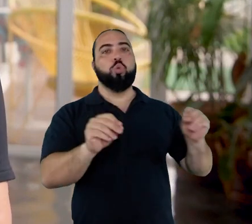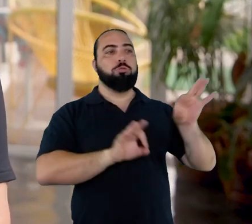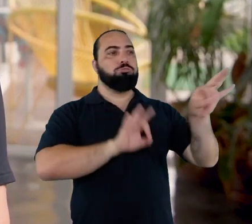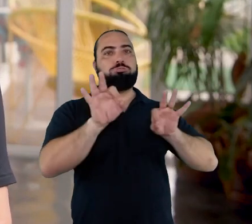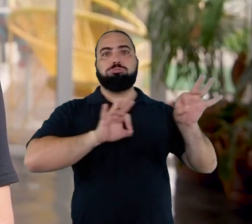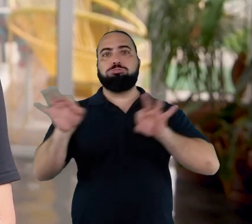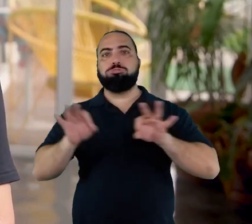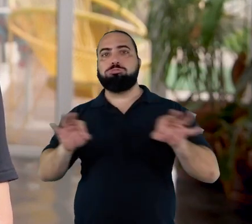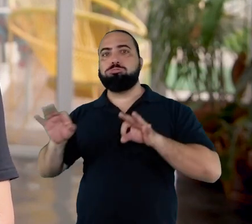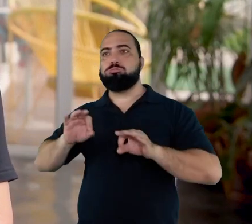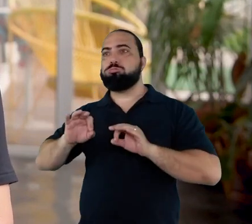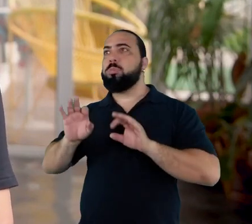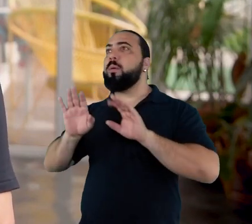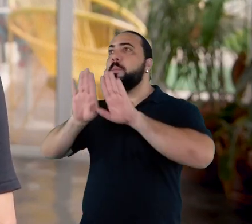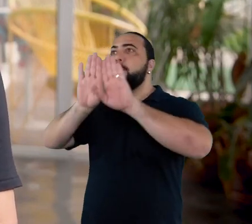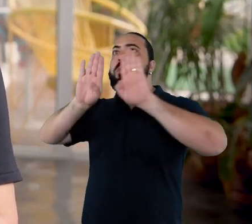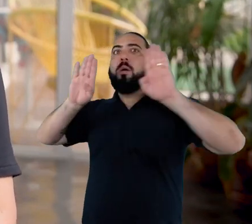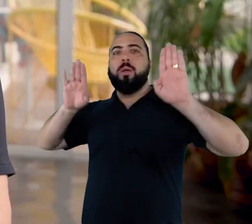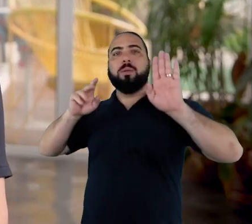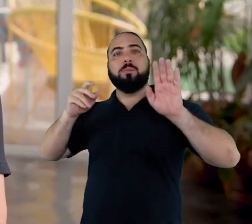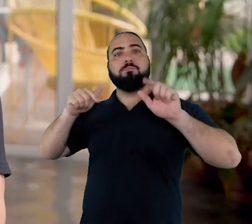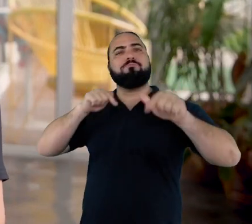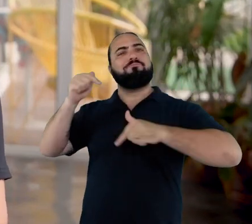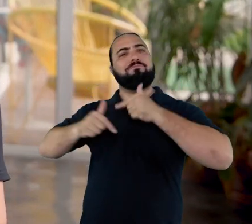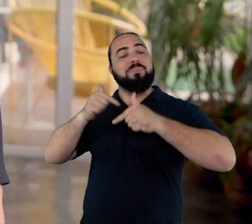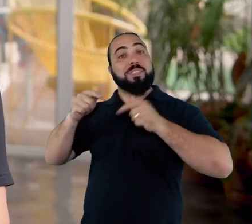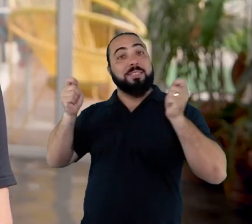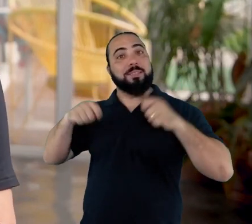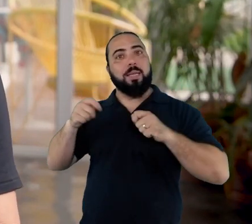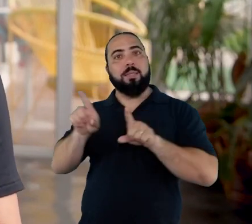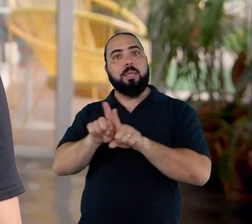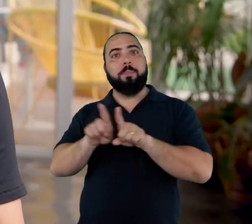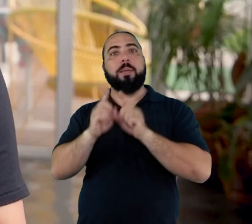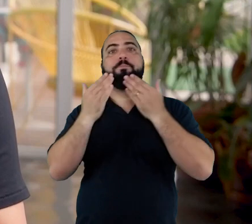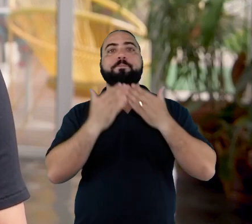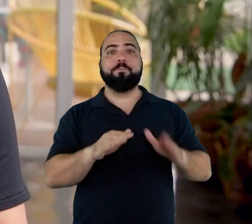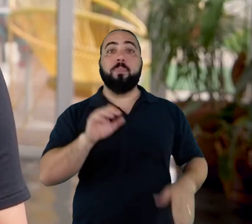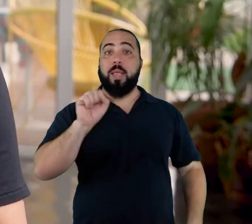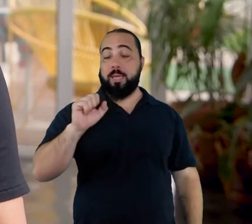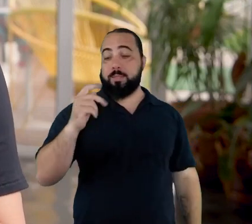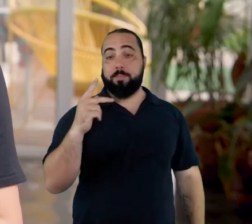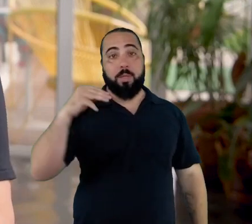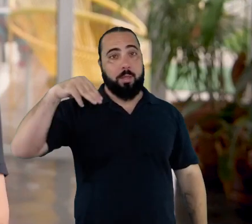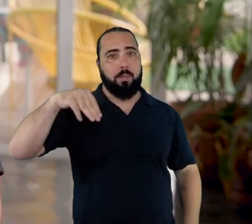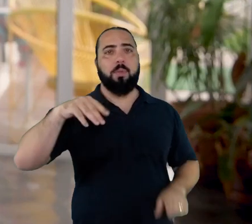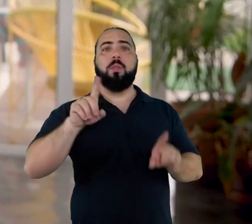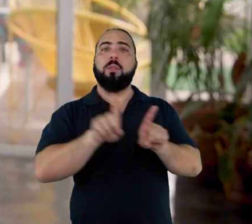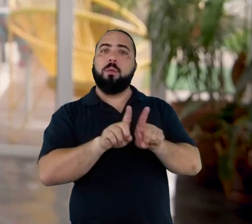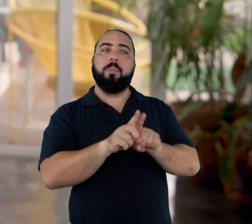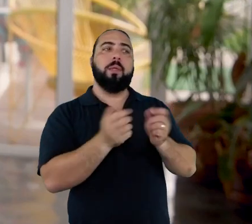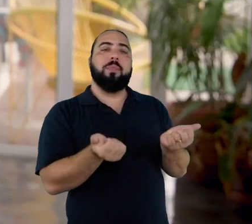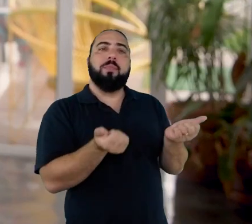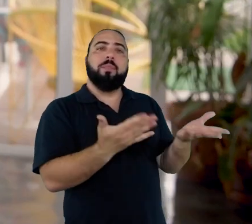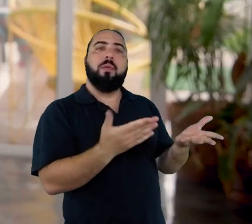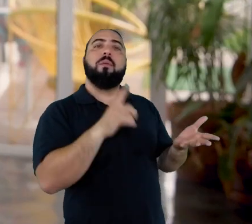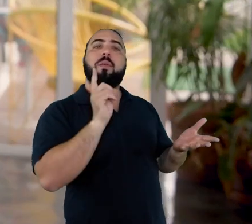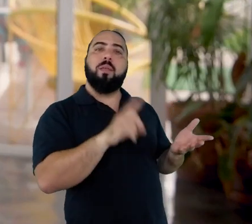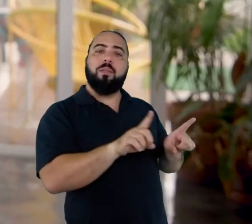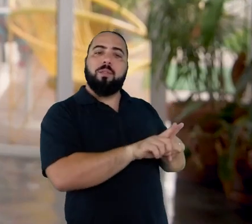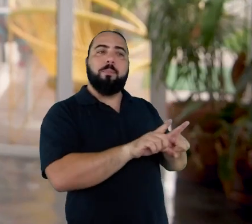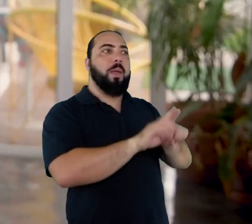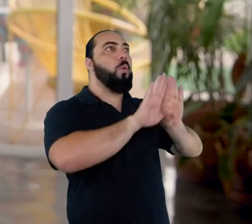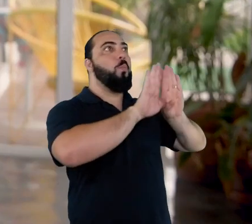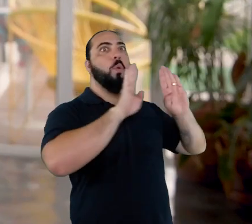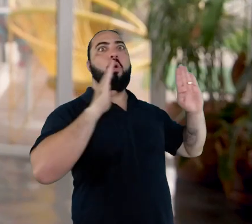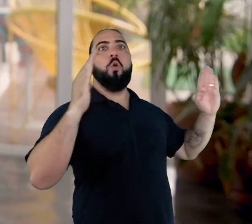toda a sua murada para a gente poder trabalhar, e posteriormente da ESPM, que também cedeu as suas